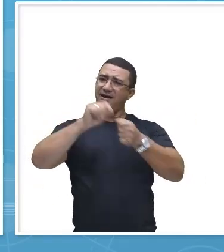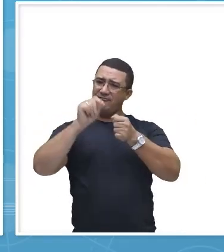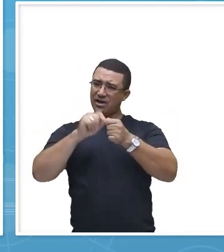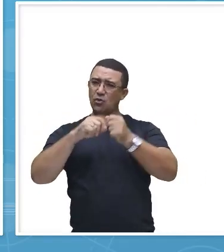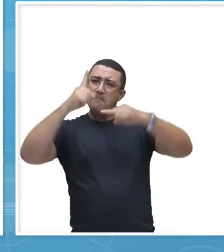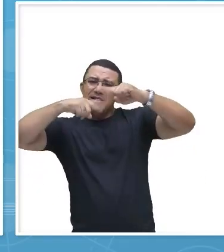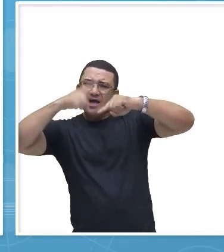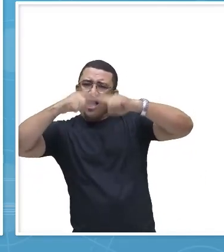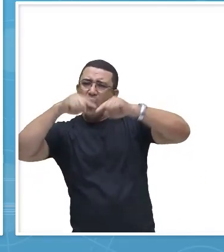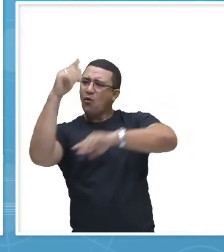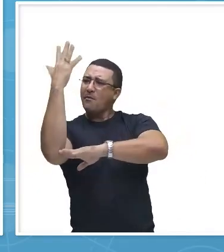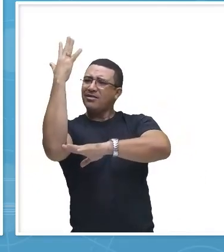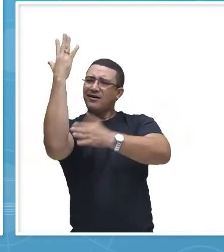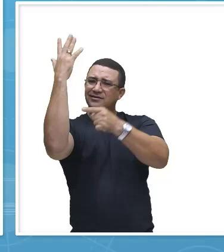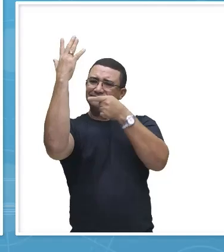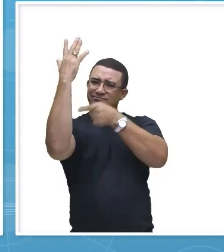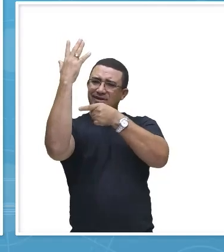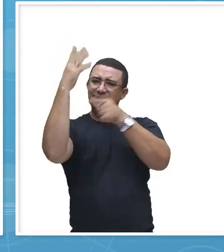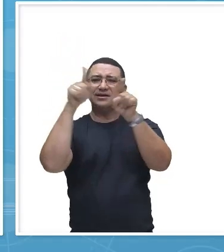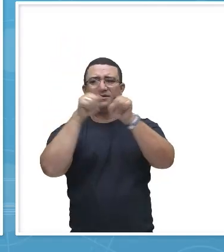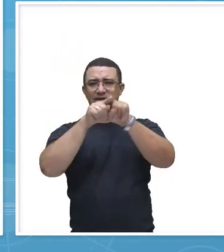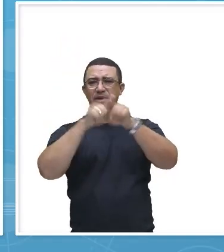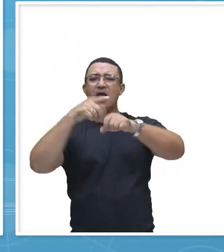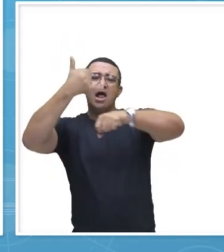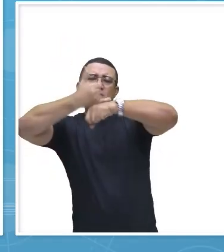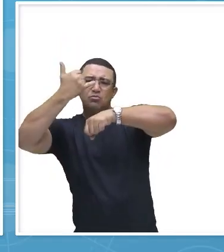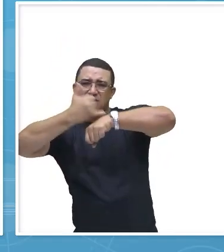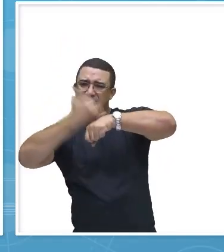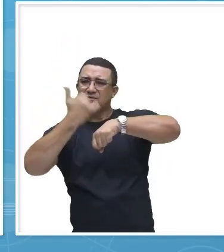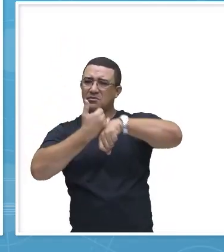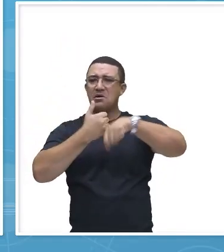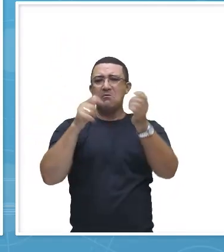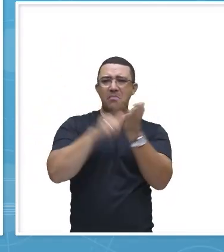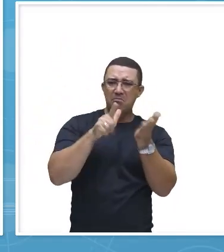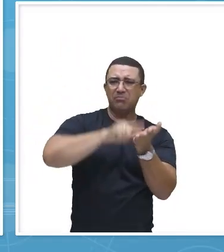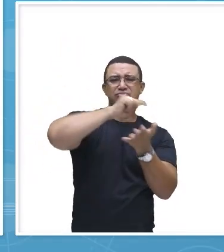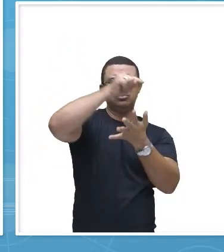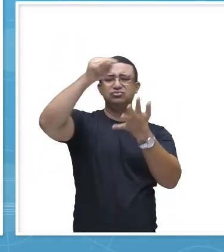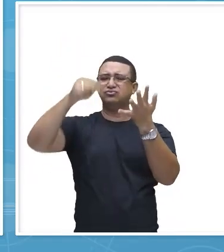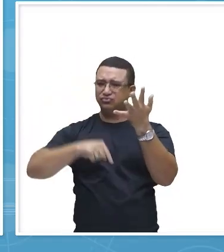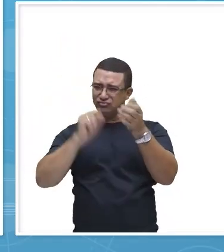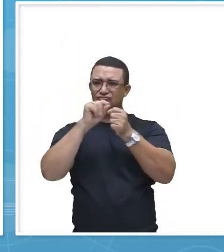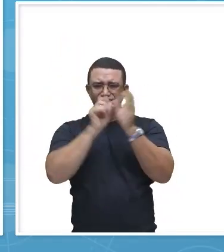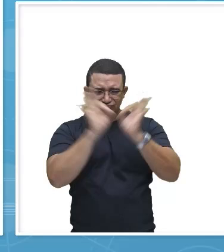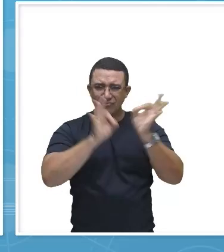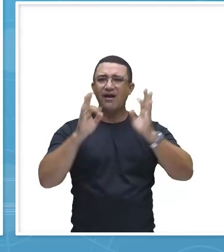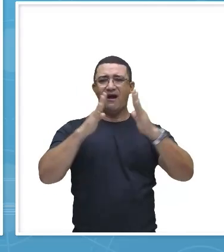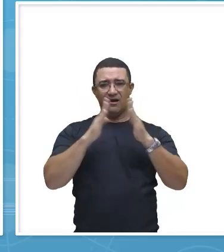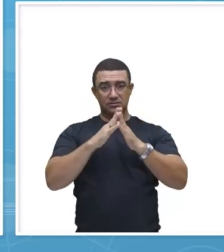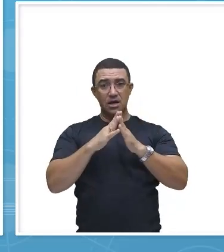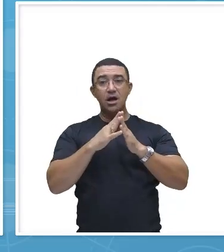como tábuas de madeira, placas de alumínio, pedaços de papelão e plástico, etc. Trouxe exemplo aqui para vocês